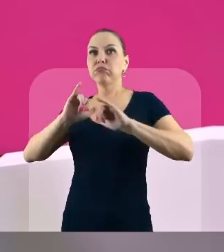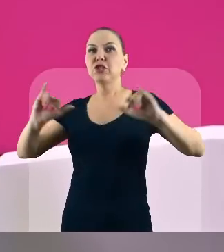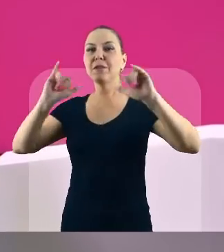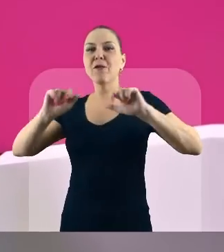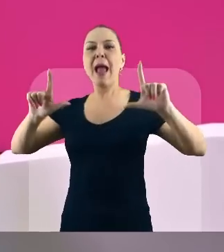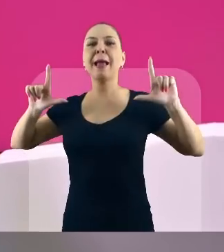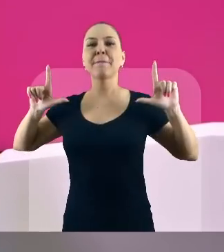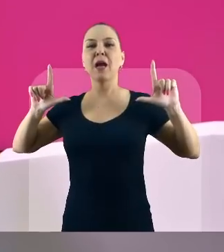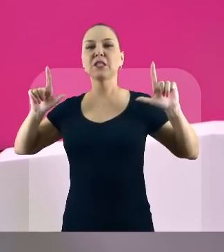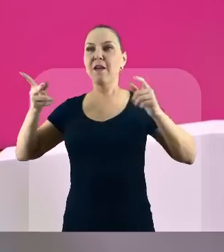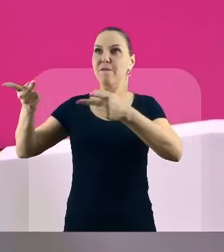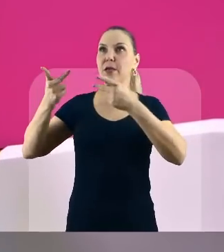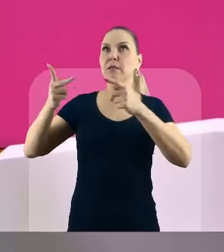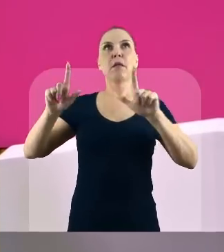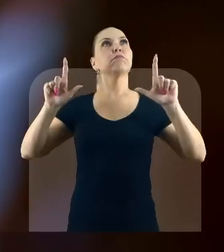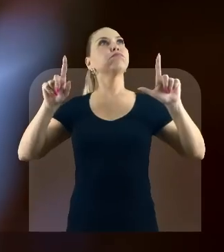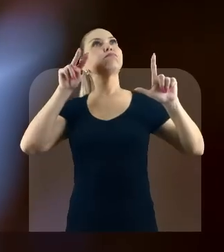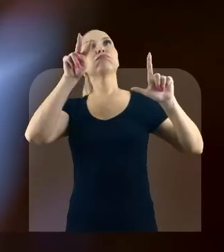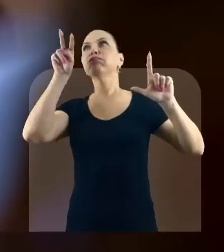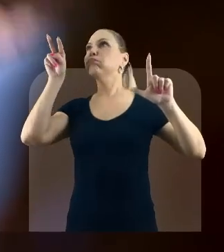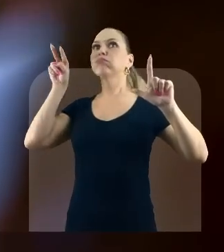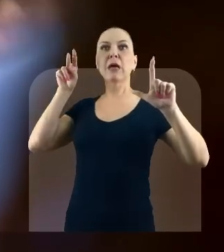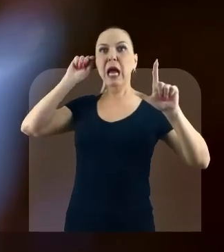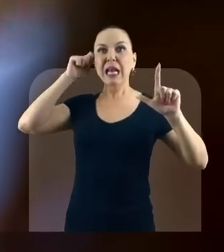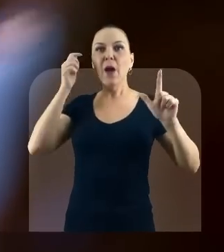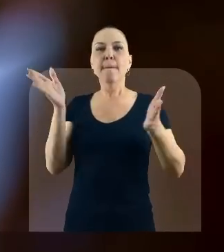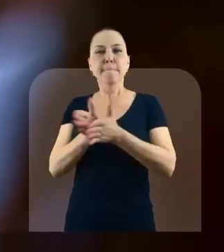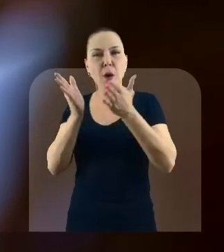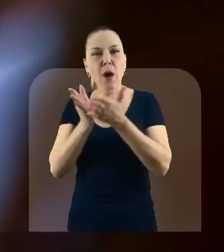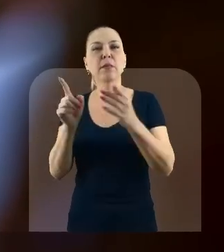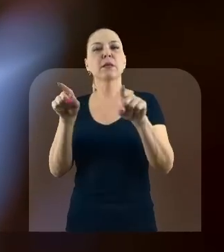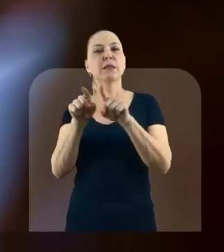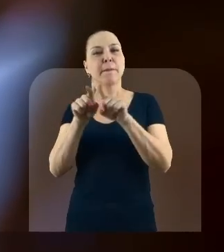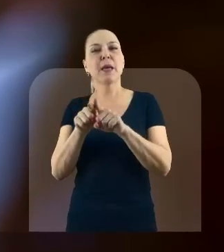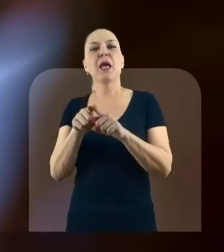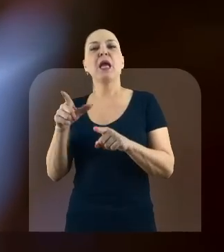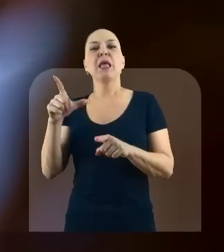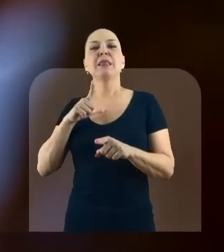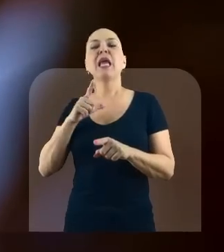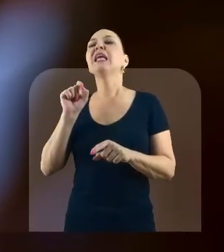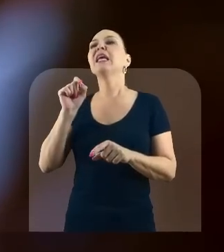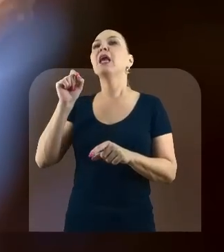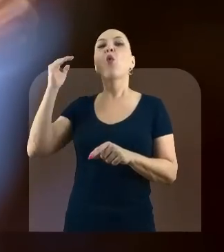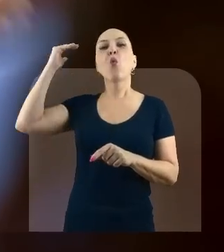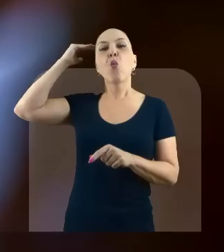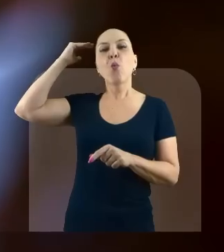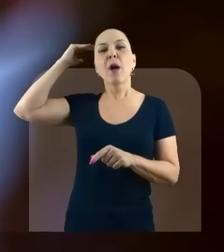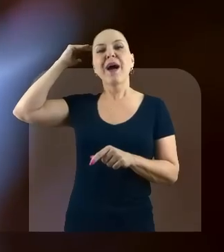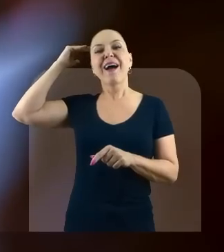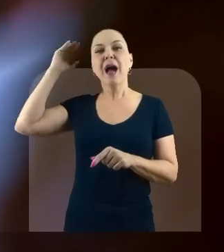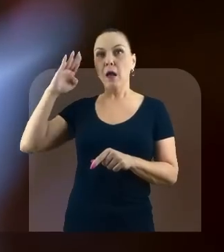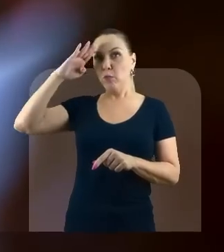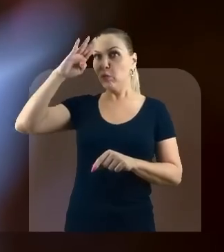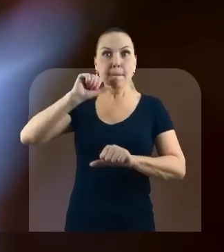passar para os negros que iam visitar a Fundação Palmares antigamente, que o negro é um miserável e por ele ser um miserável alguém tem culpa. E no governo Bolsonaro isso